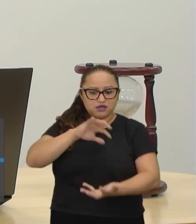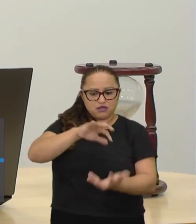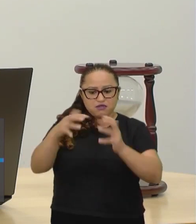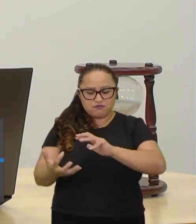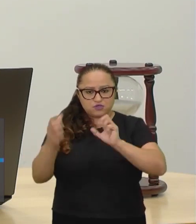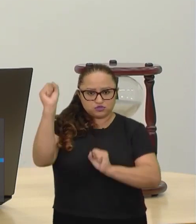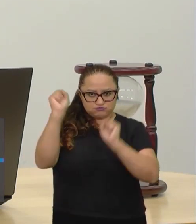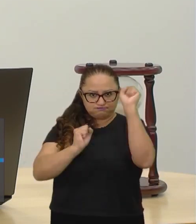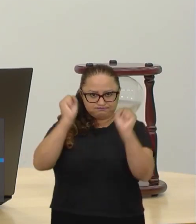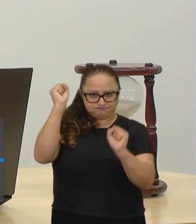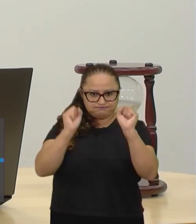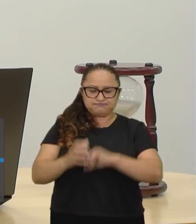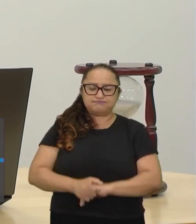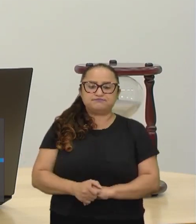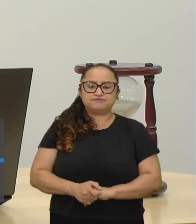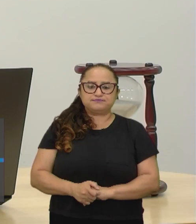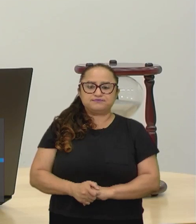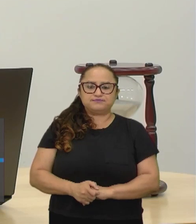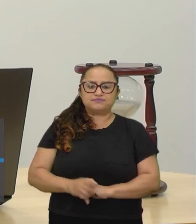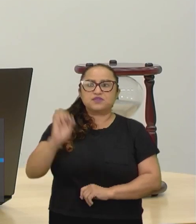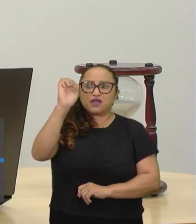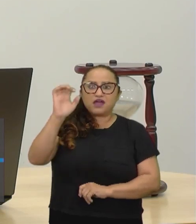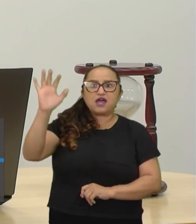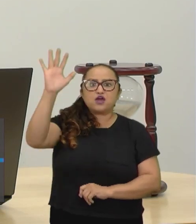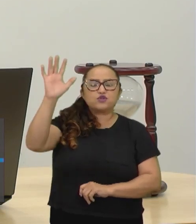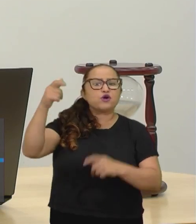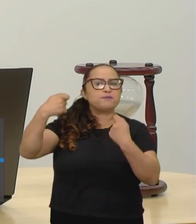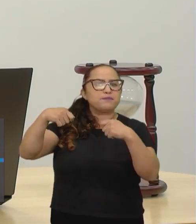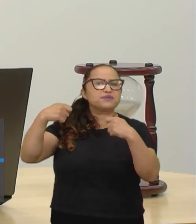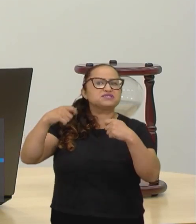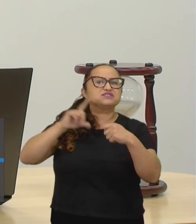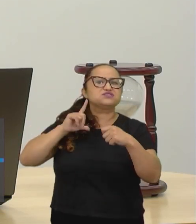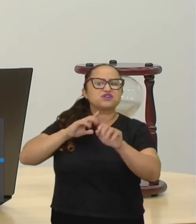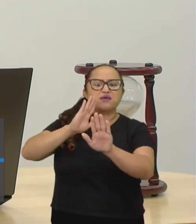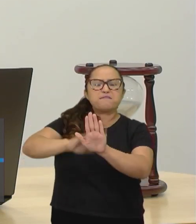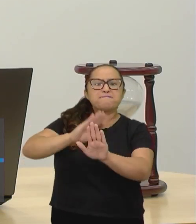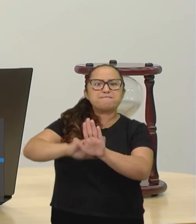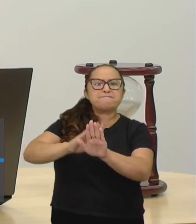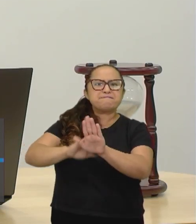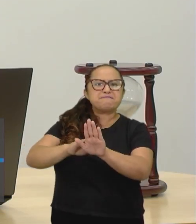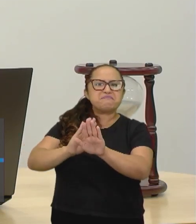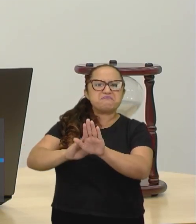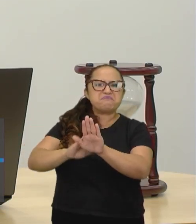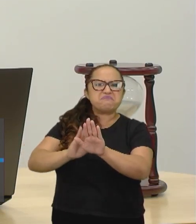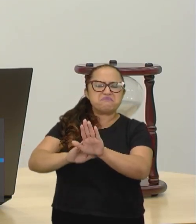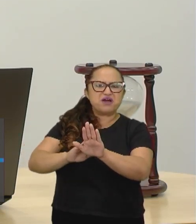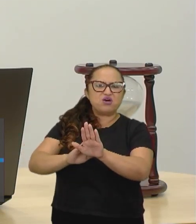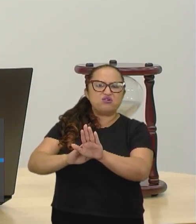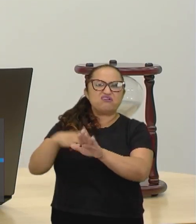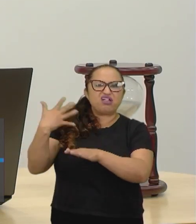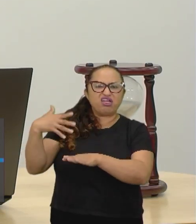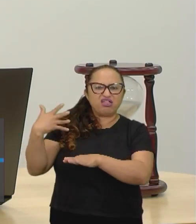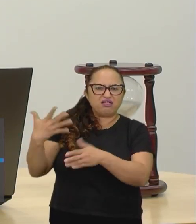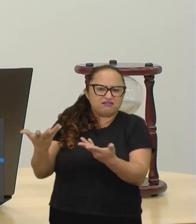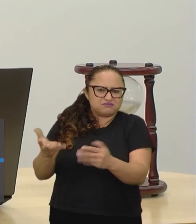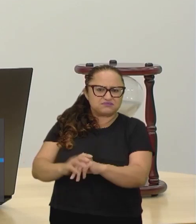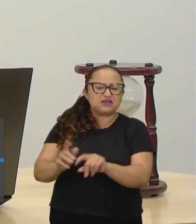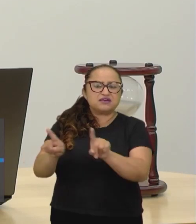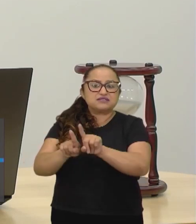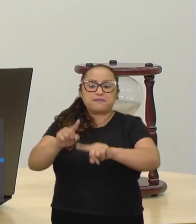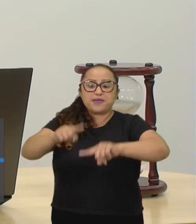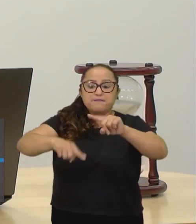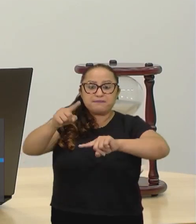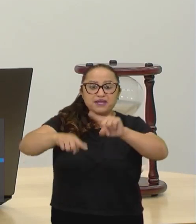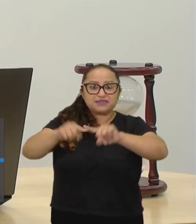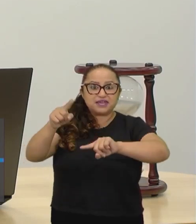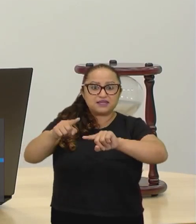Revolução Industrial. A Europa, ela precisa de mão de obra barata, ela precisa de matéria-prima e